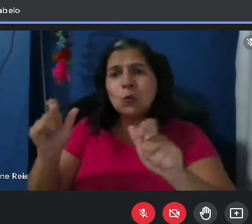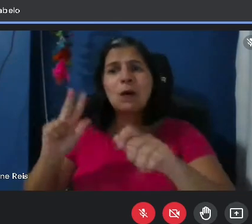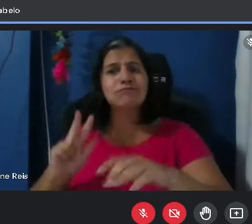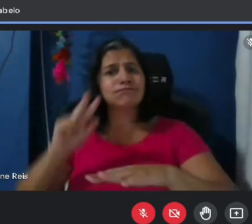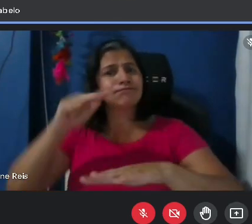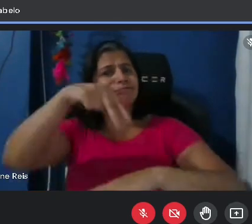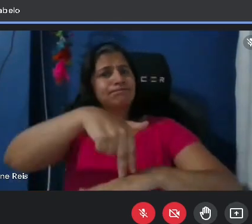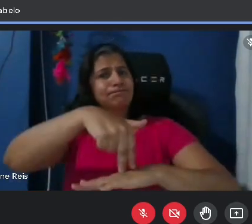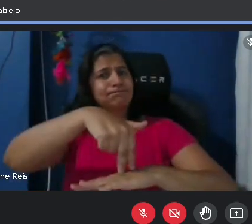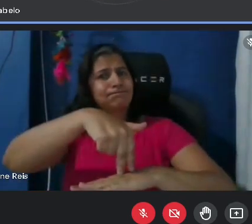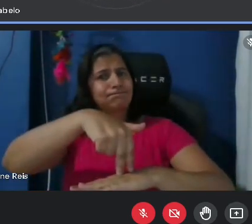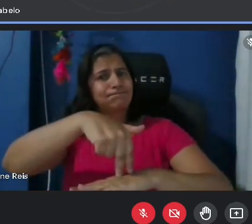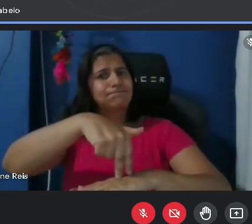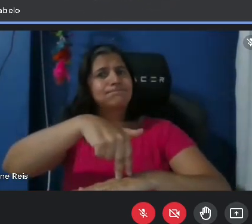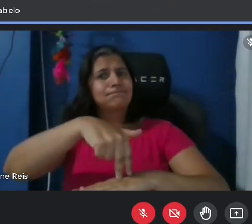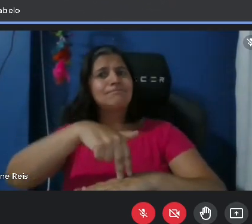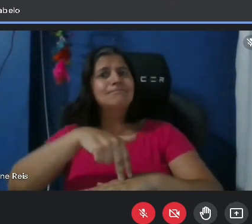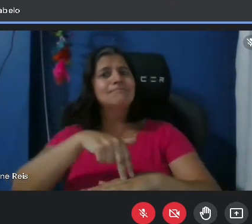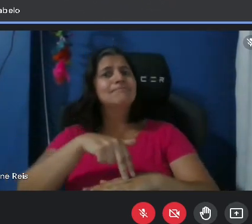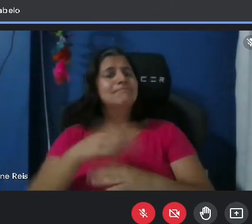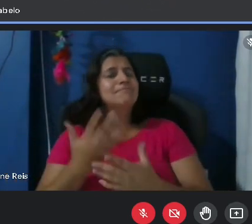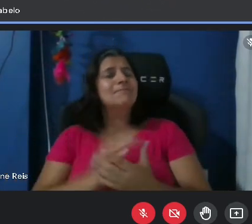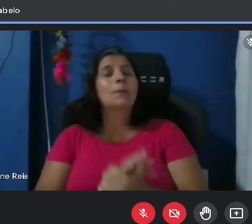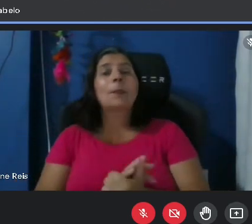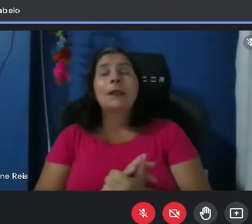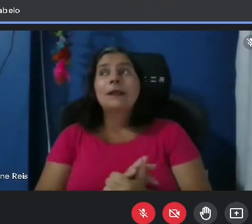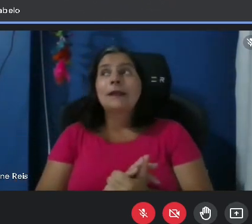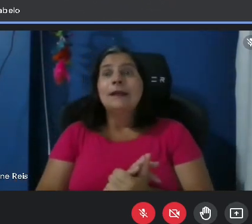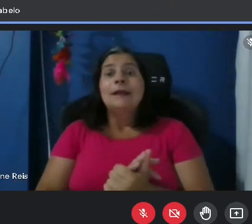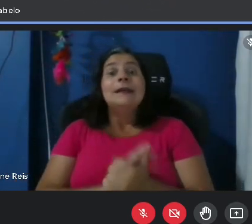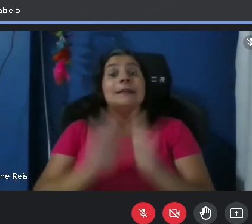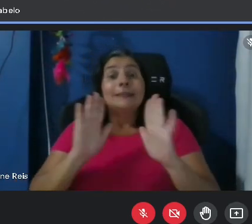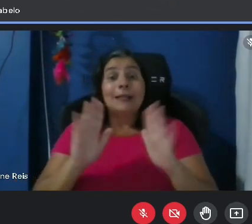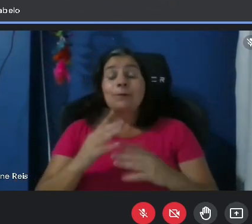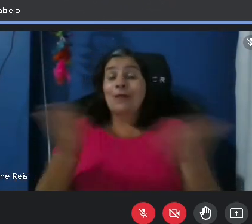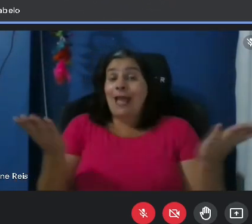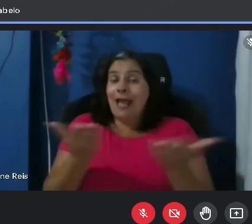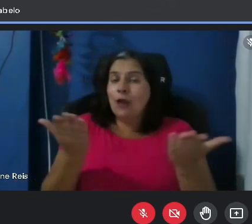políticas públicas nesse tempo.